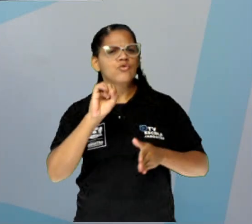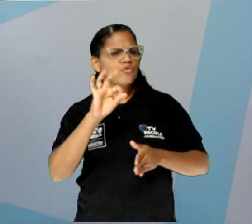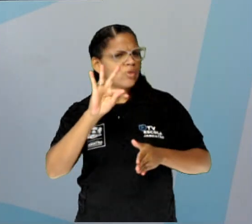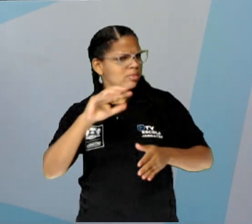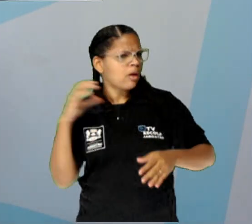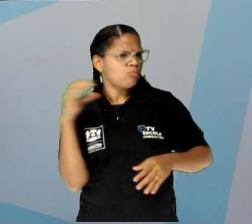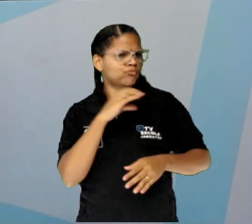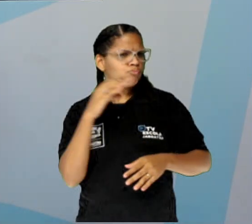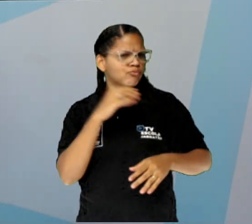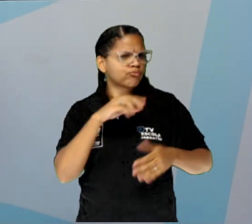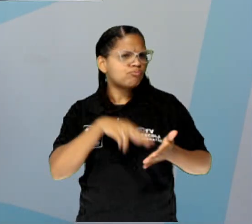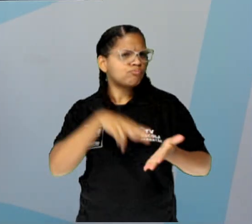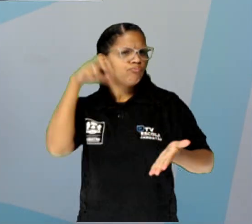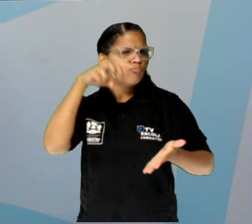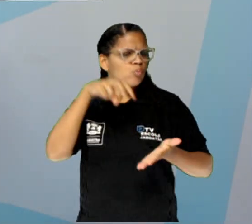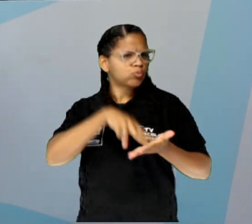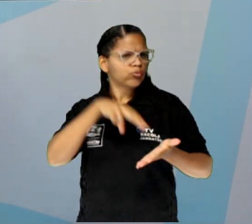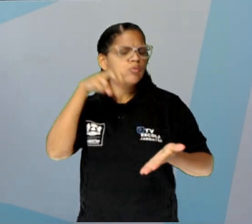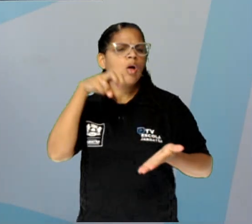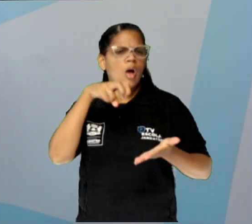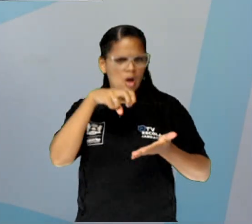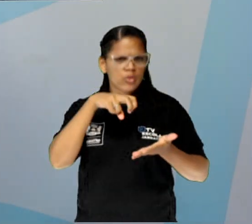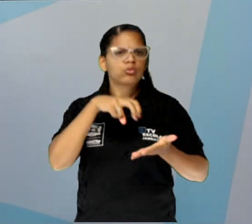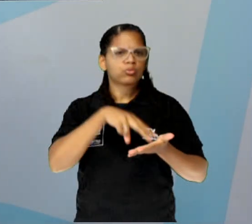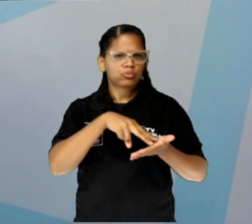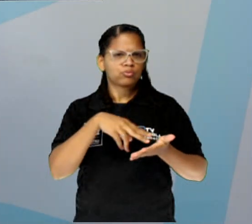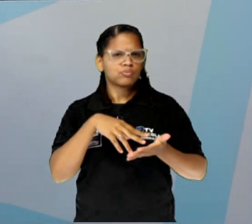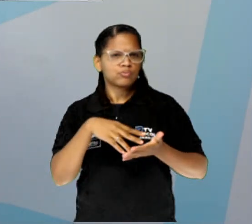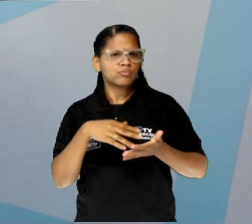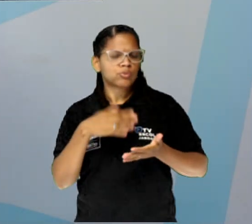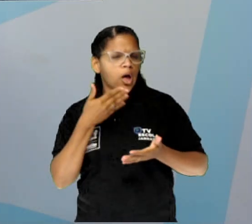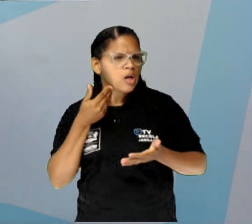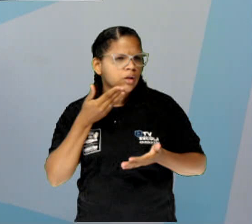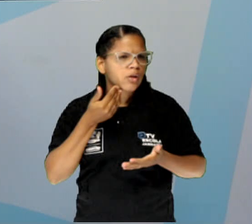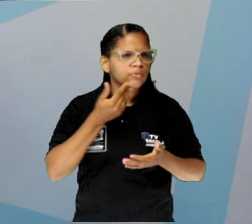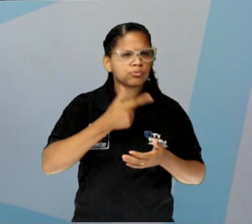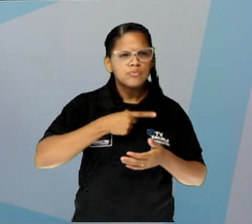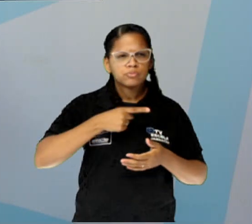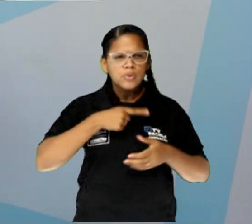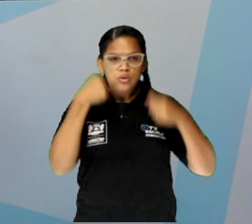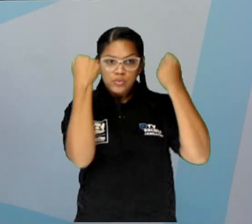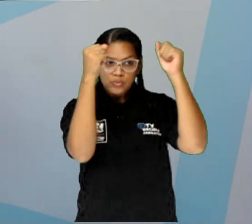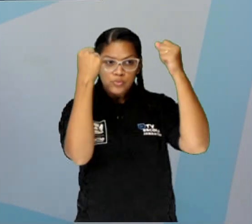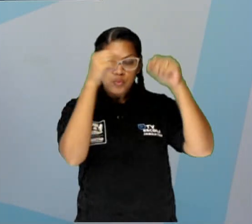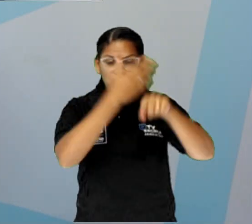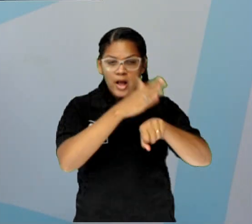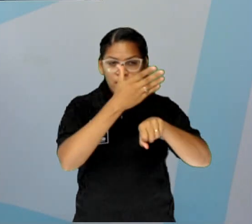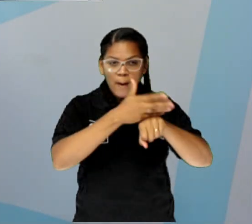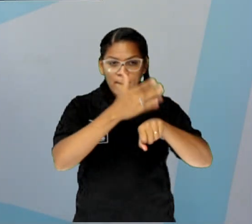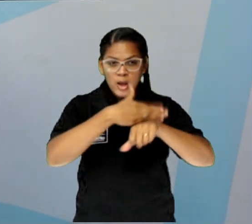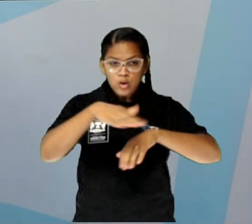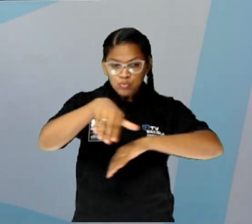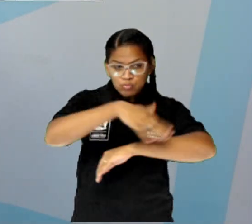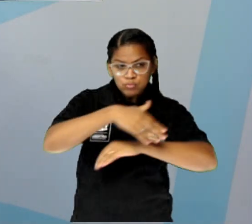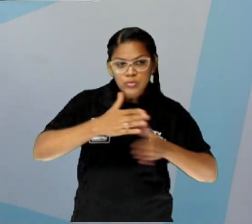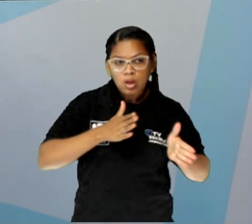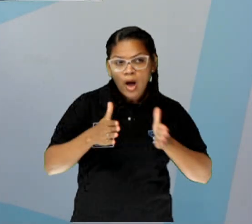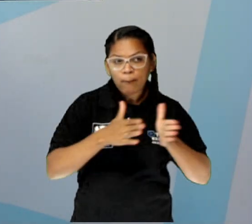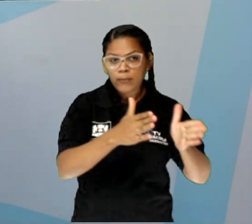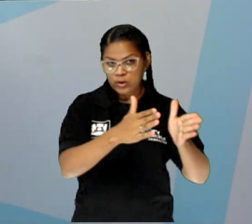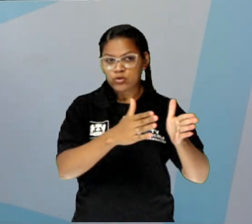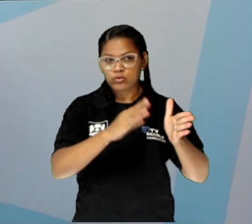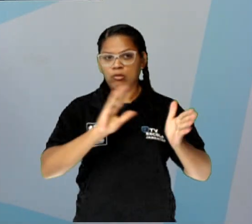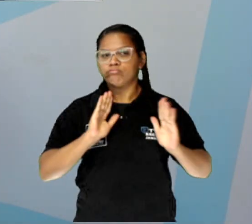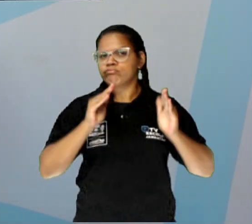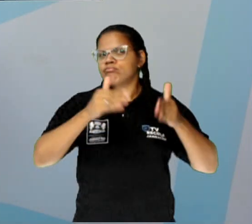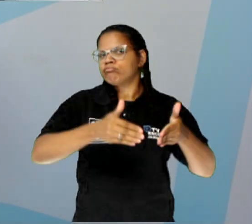no salto, na busca que a gente tem na relação do exercício na pista. Então o atletismo é algo nesse sentido, que pode